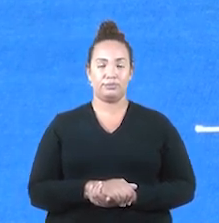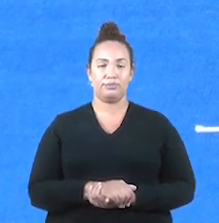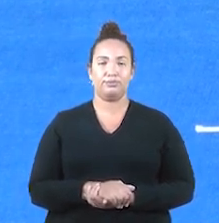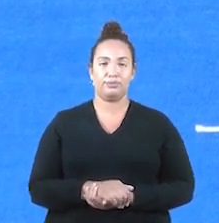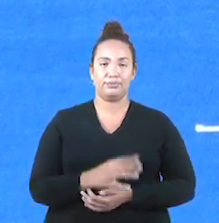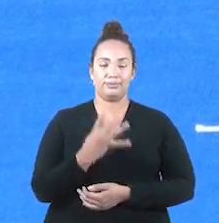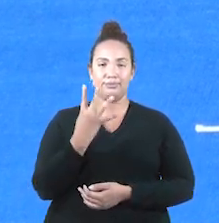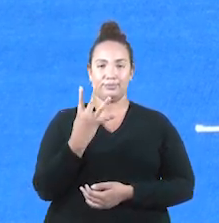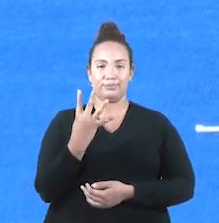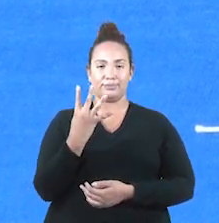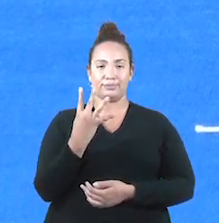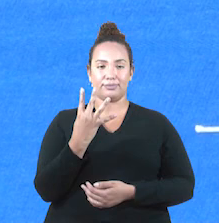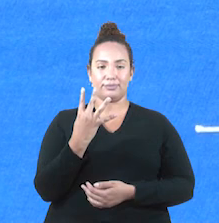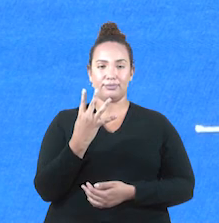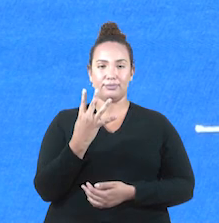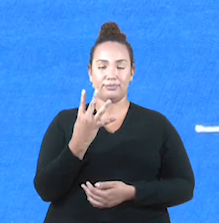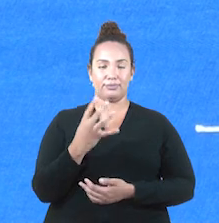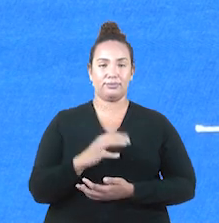4,